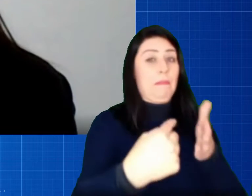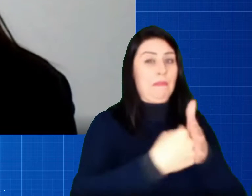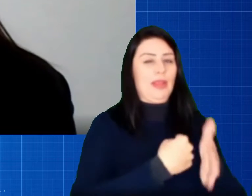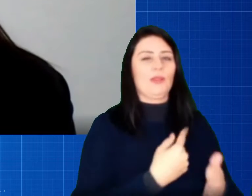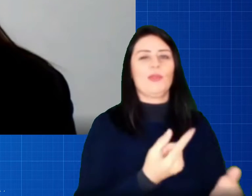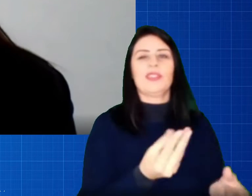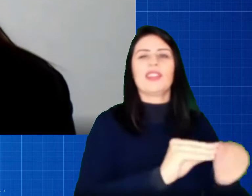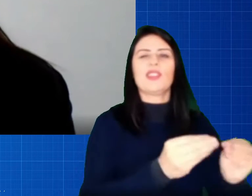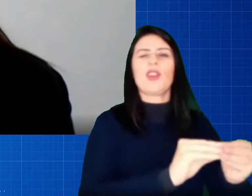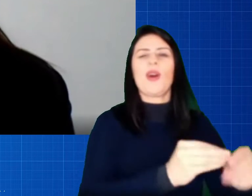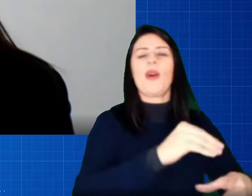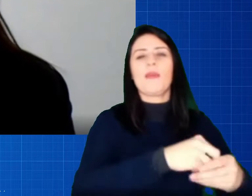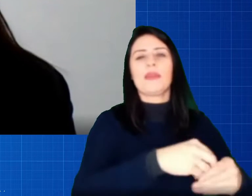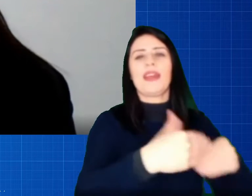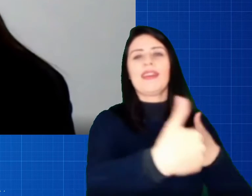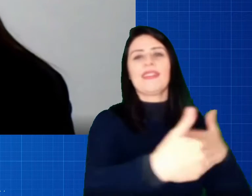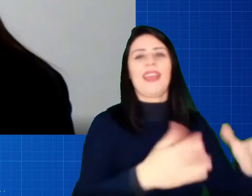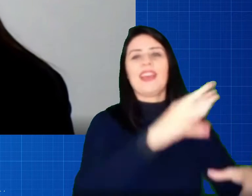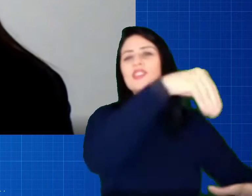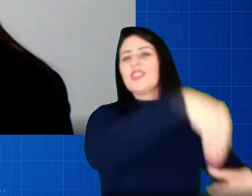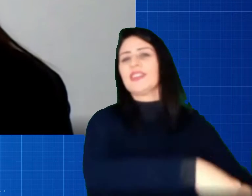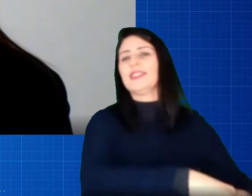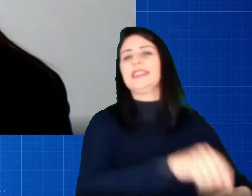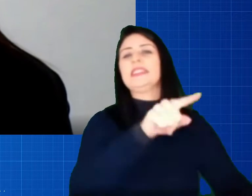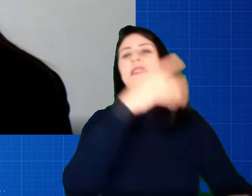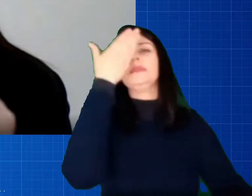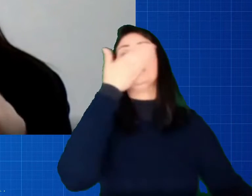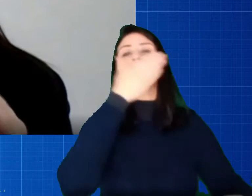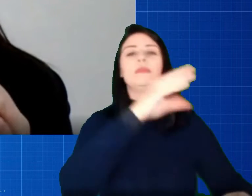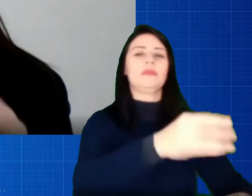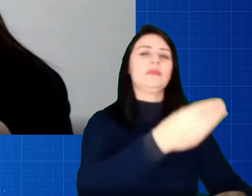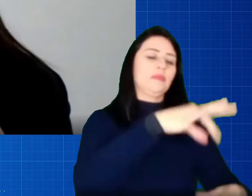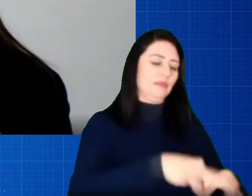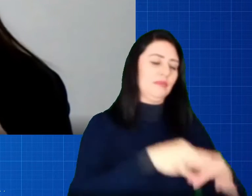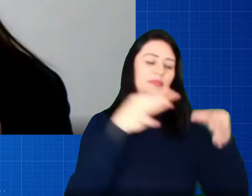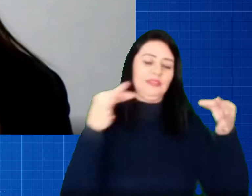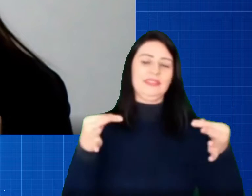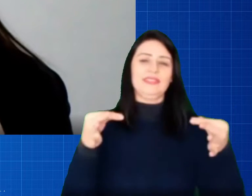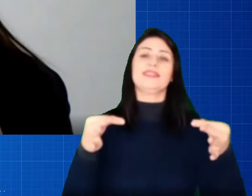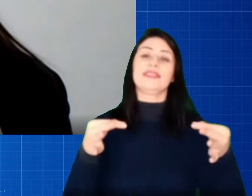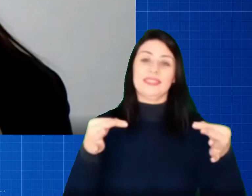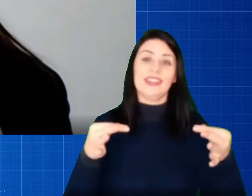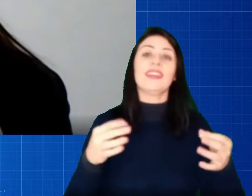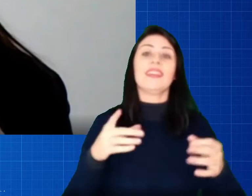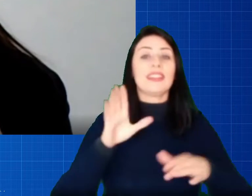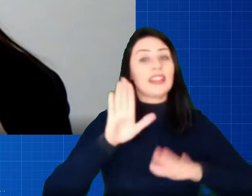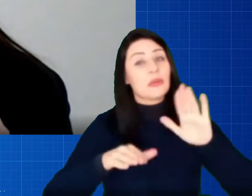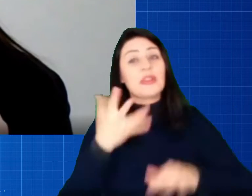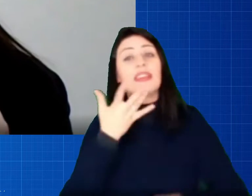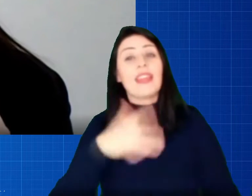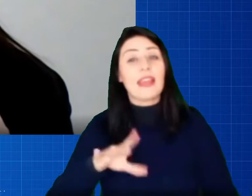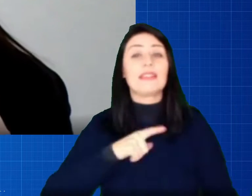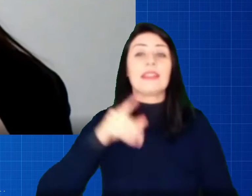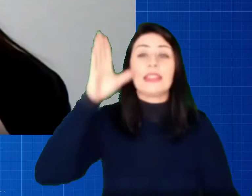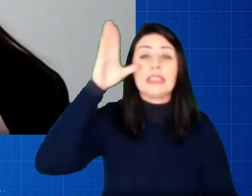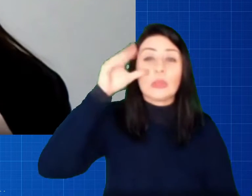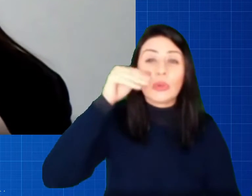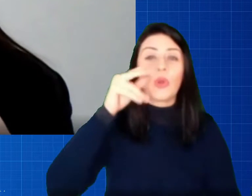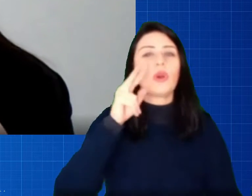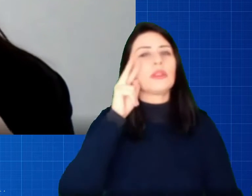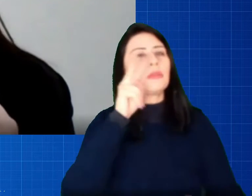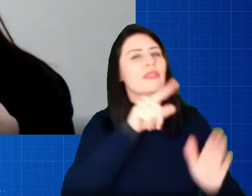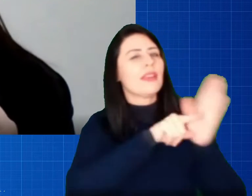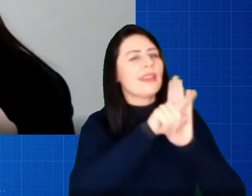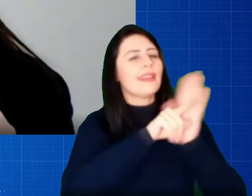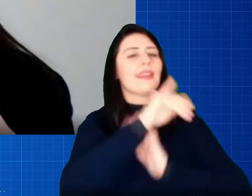fazer isso. E surge essa questão, né, de coisas que só tem na internet, só tem na mídia. Então, assim, as crianças estão acessando a